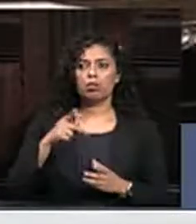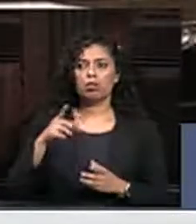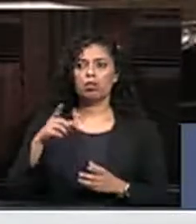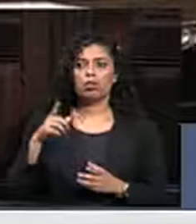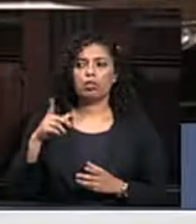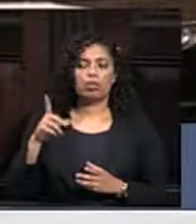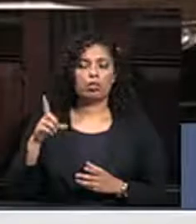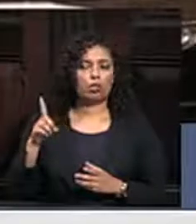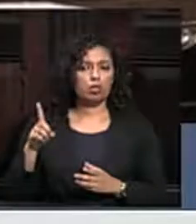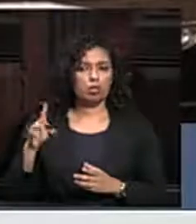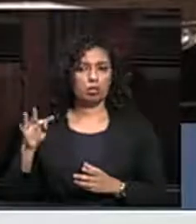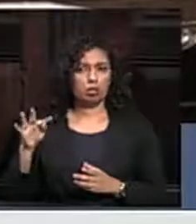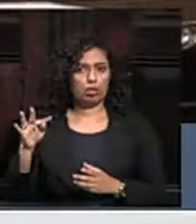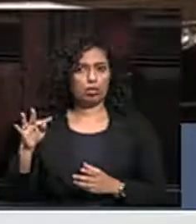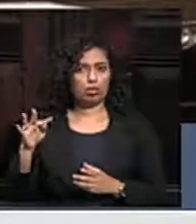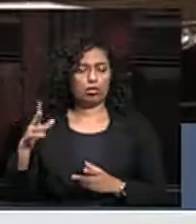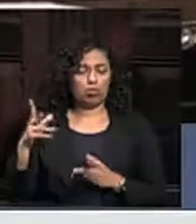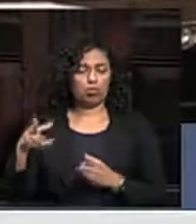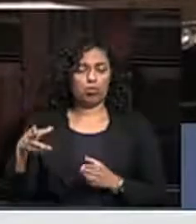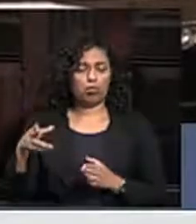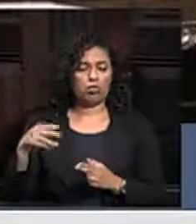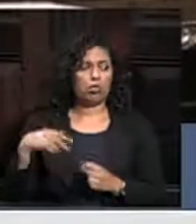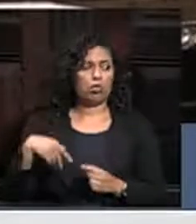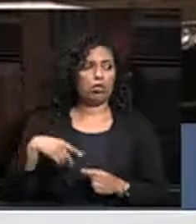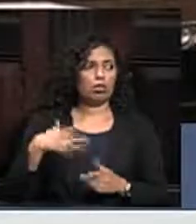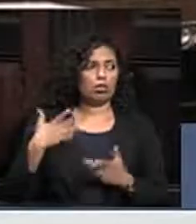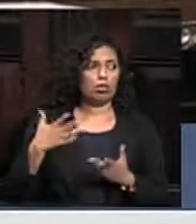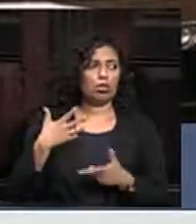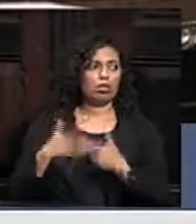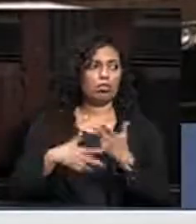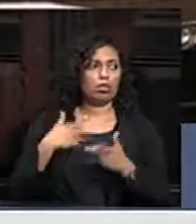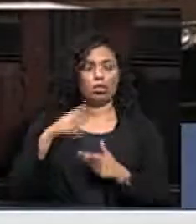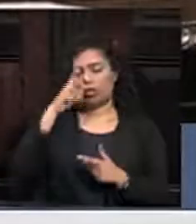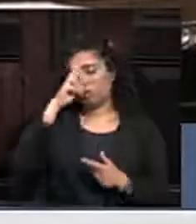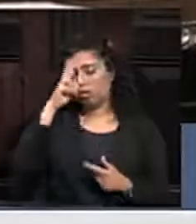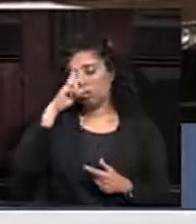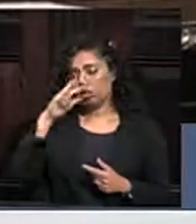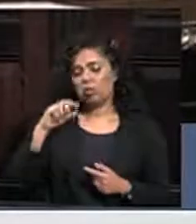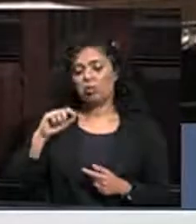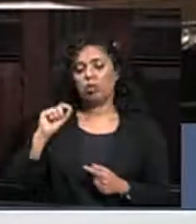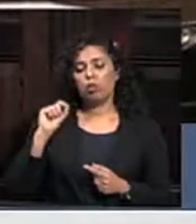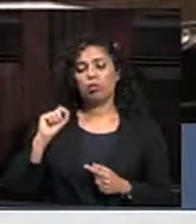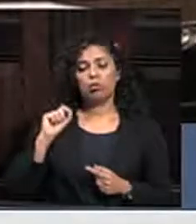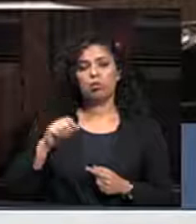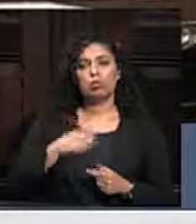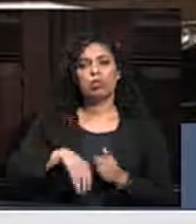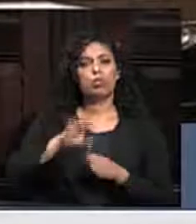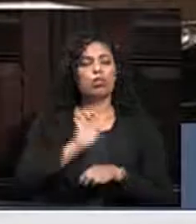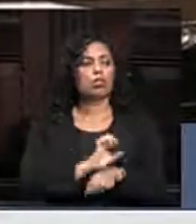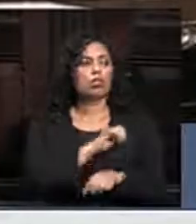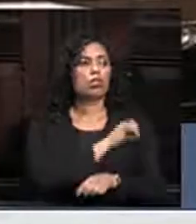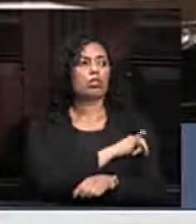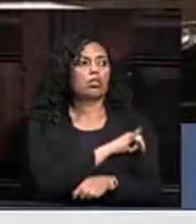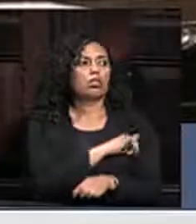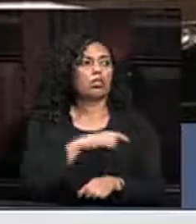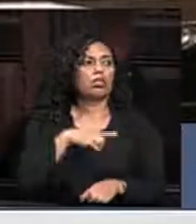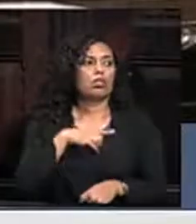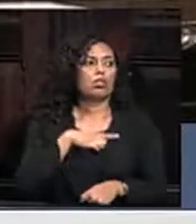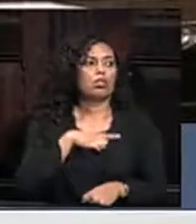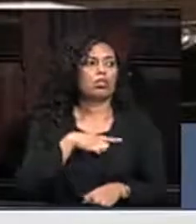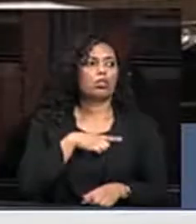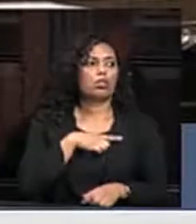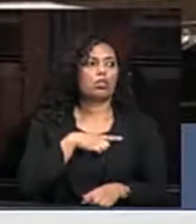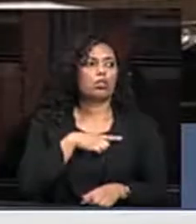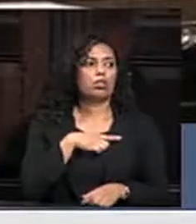gestão do governo Pezão, e apenas lembrar a ele que o Estado do Rio de Janeiro tem um endividamento